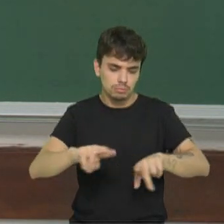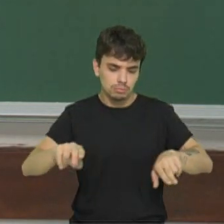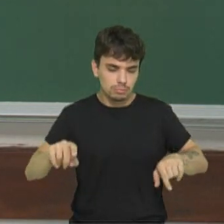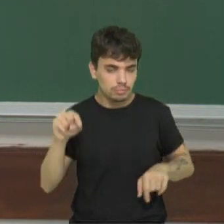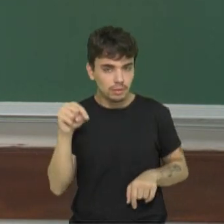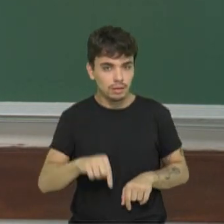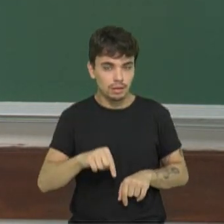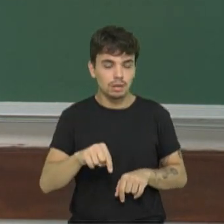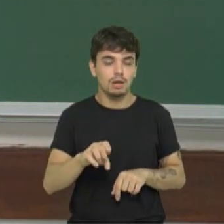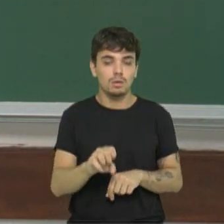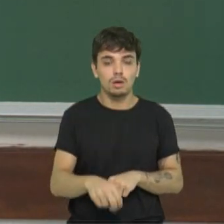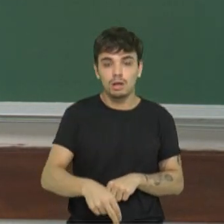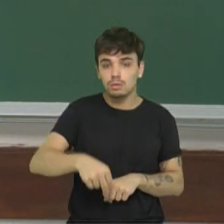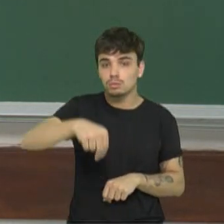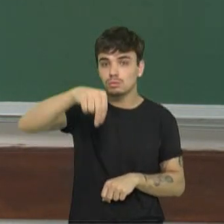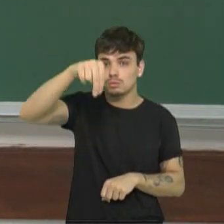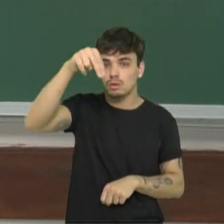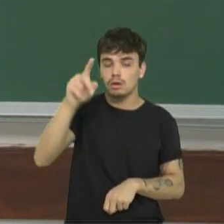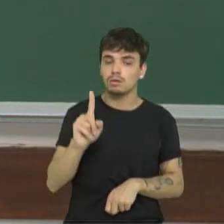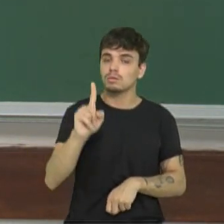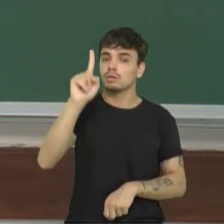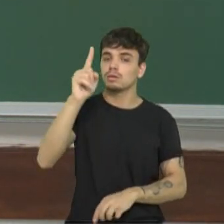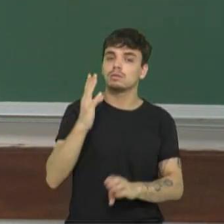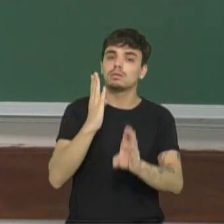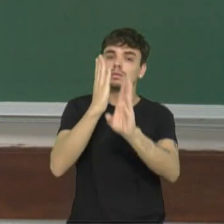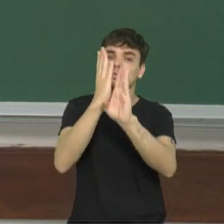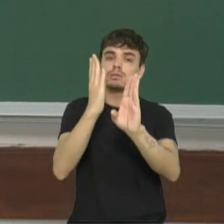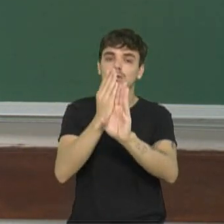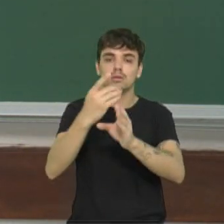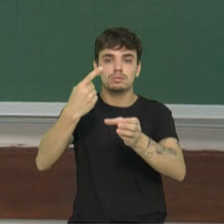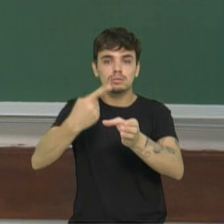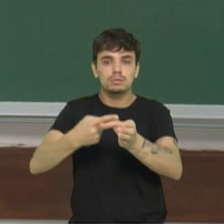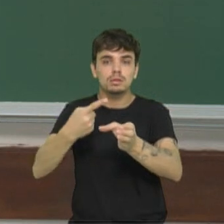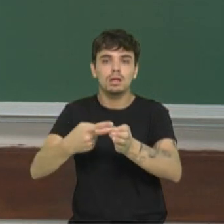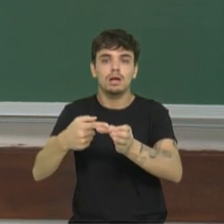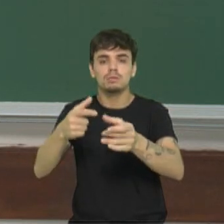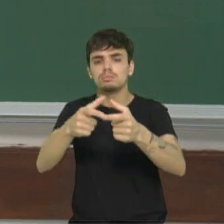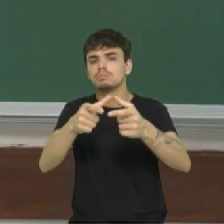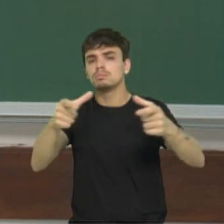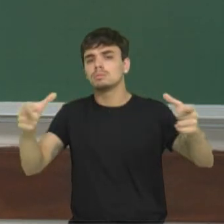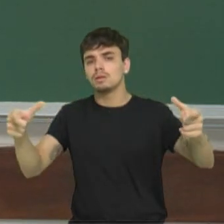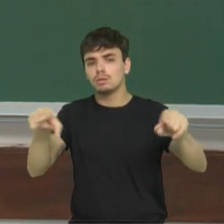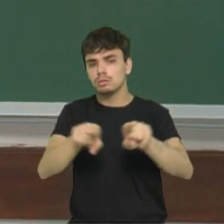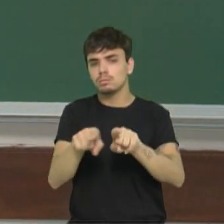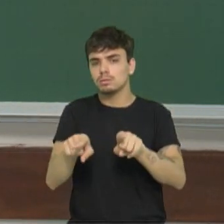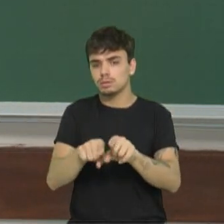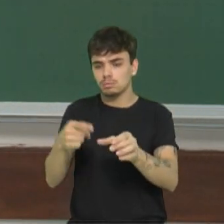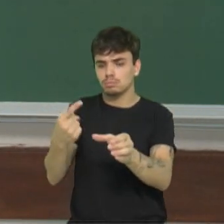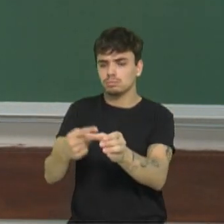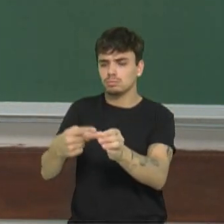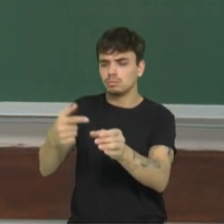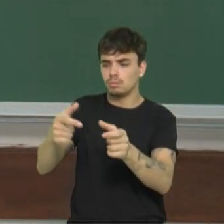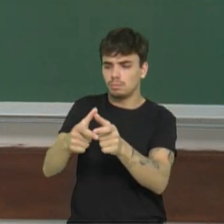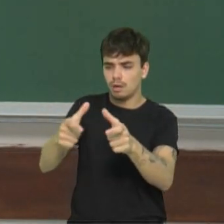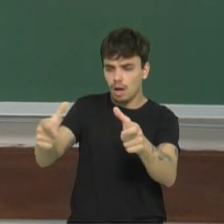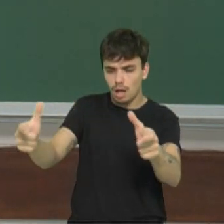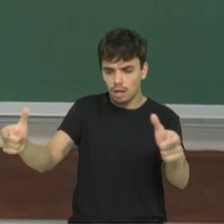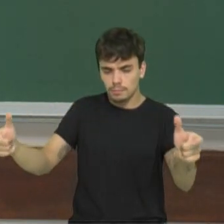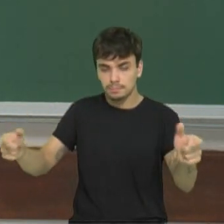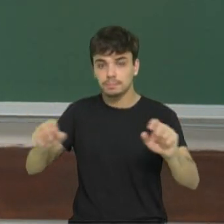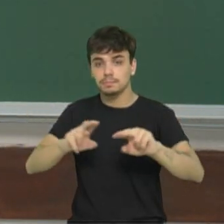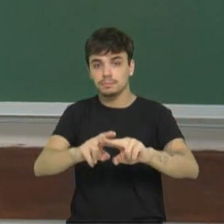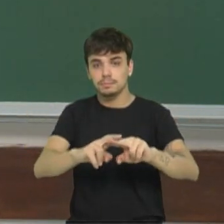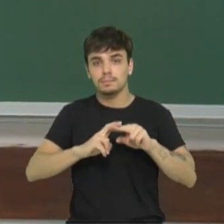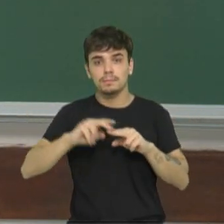Unidos. Já no norte, a gente encontra as cidades maiores, os grandes centros urbanos. Então, os negros